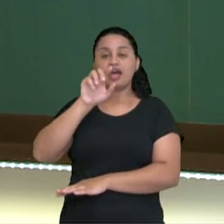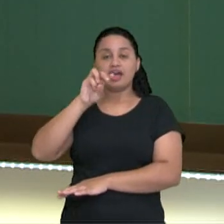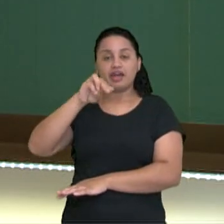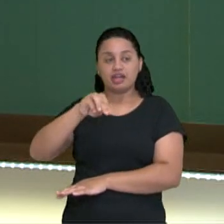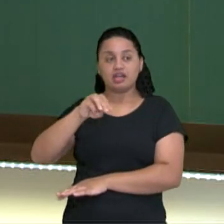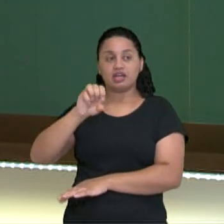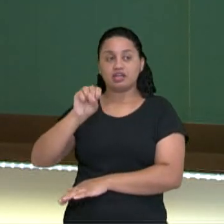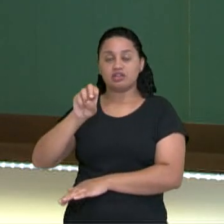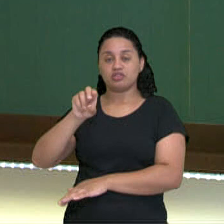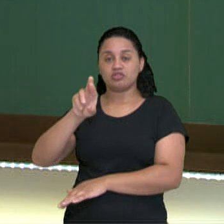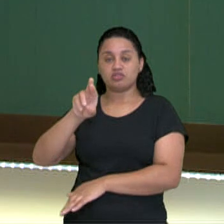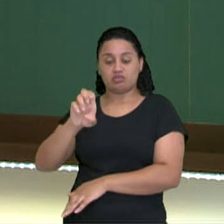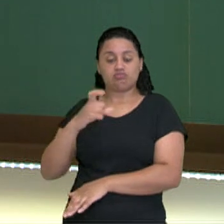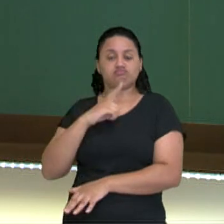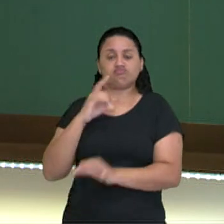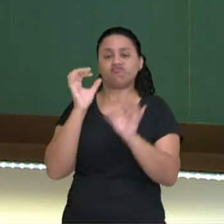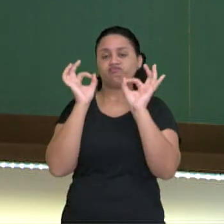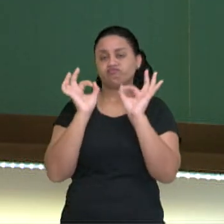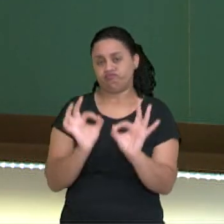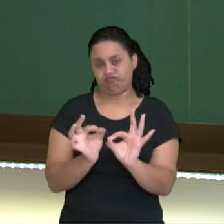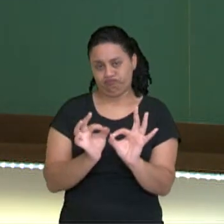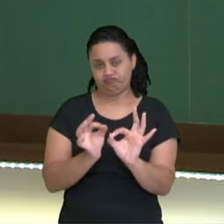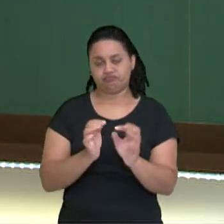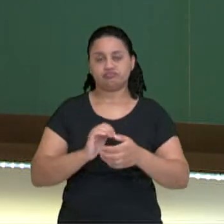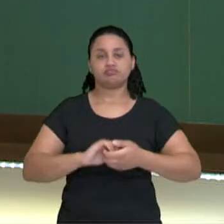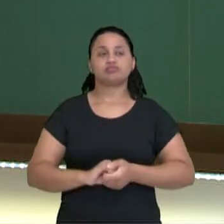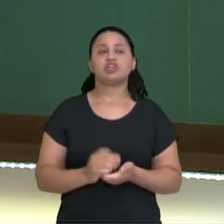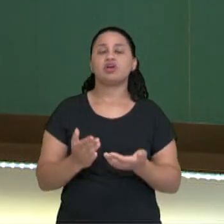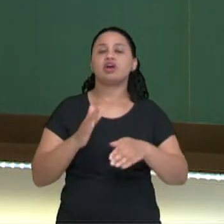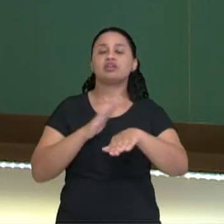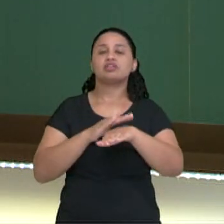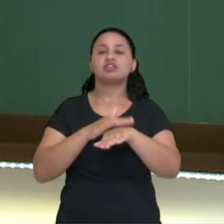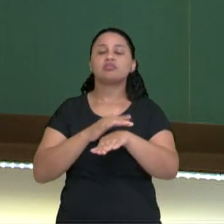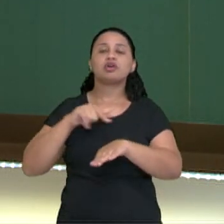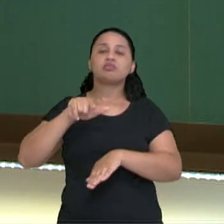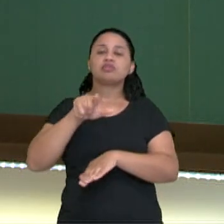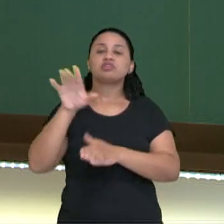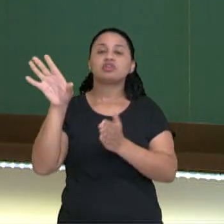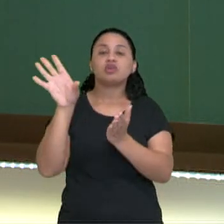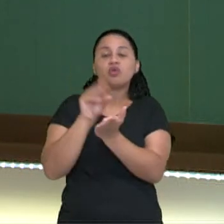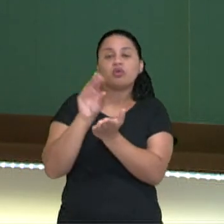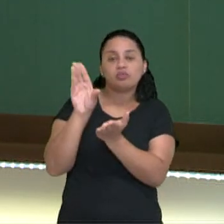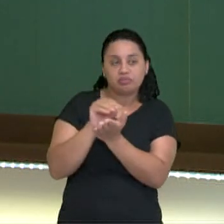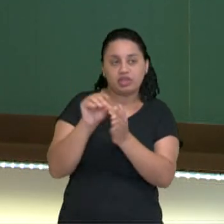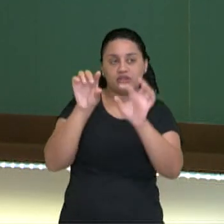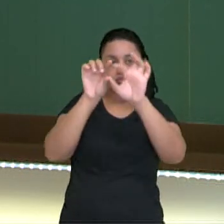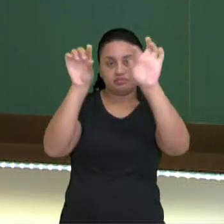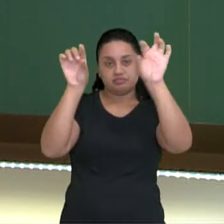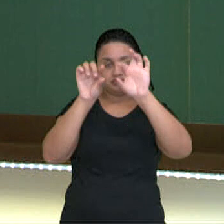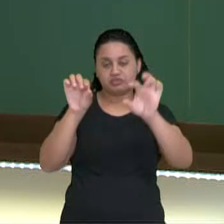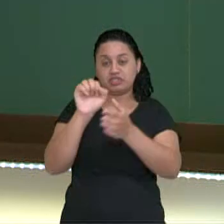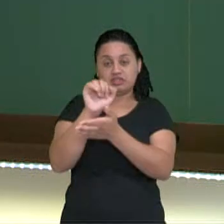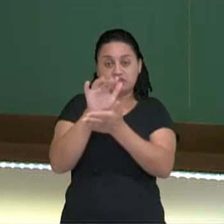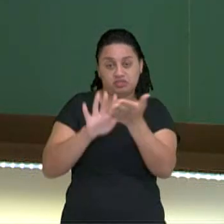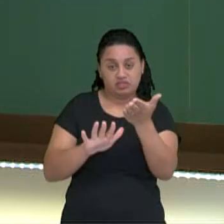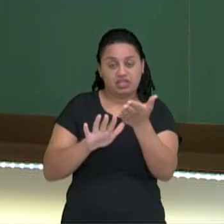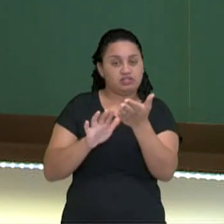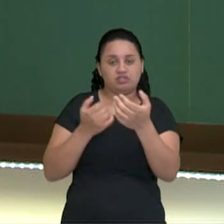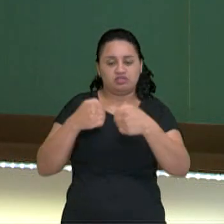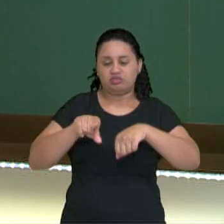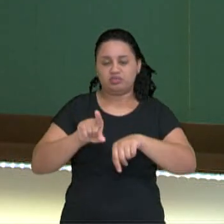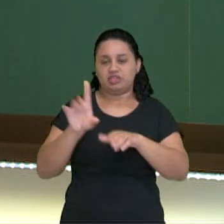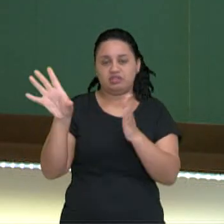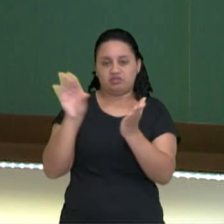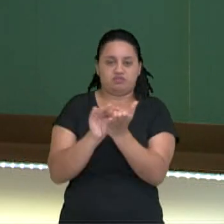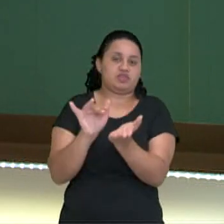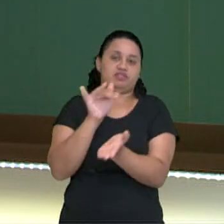certa, eu tenho certeza. Ok? Eu vou dar um tempinho para que vocês copiem o enunciado da atividade, não precisa